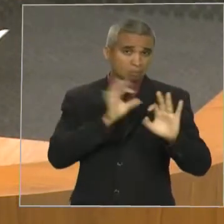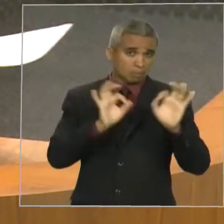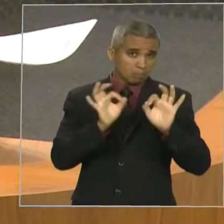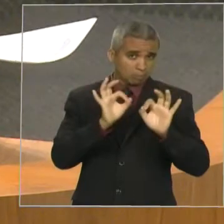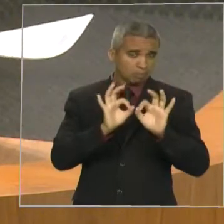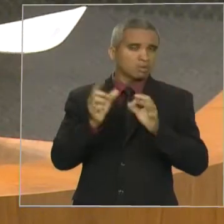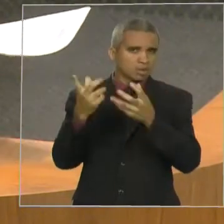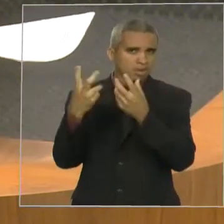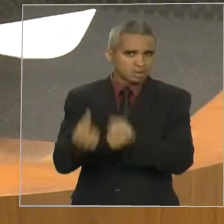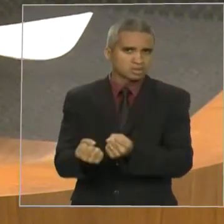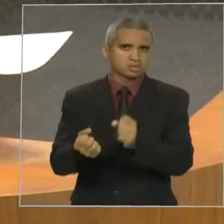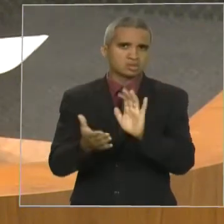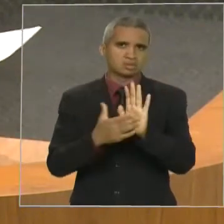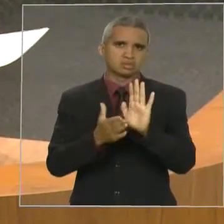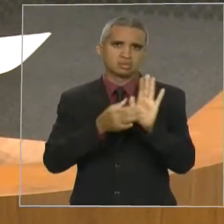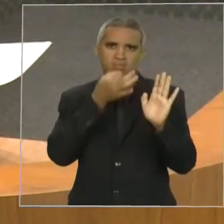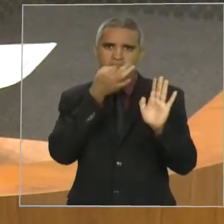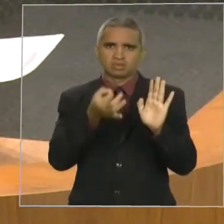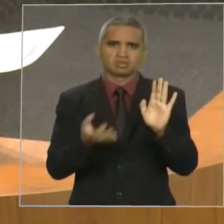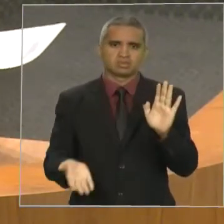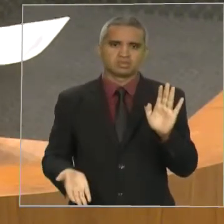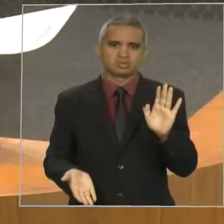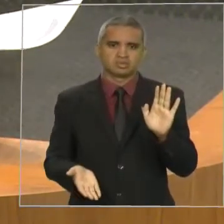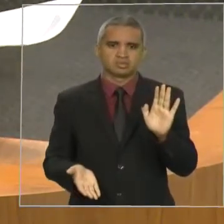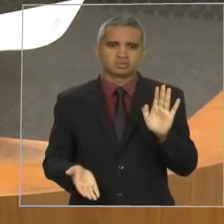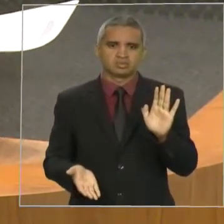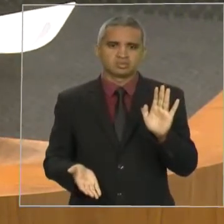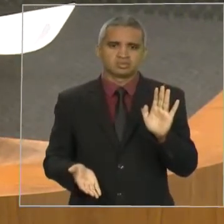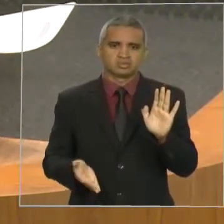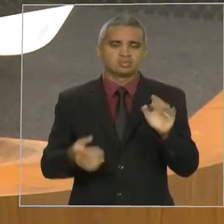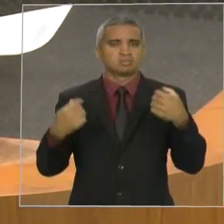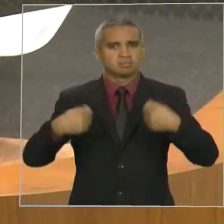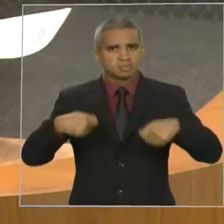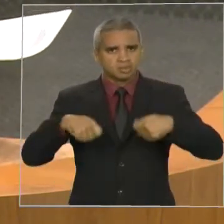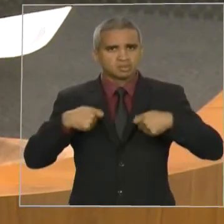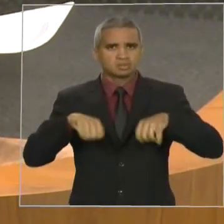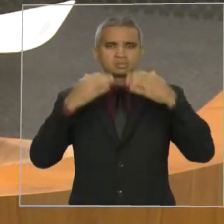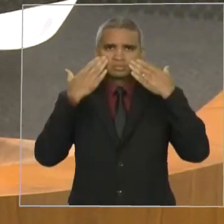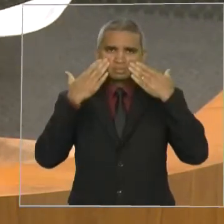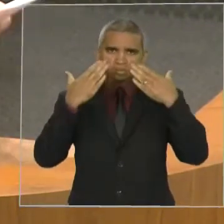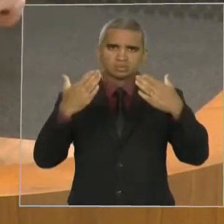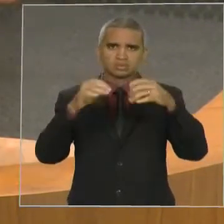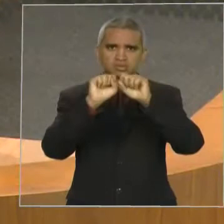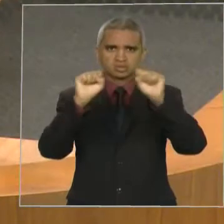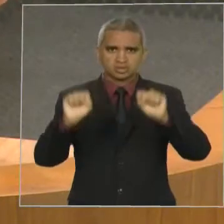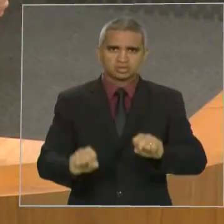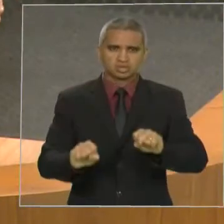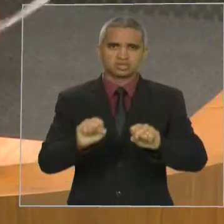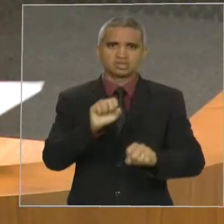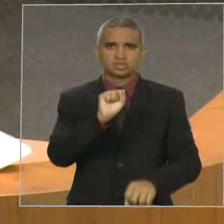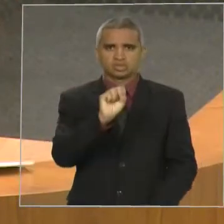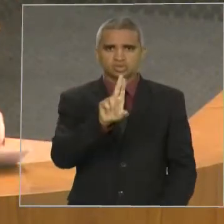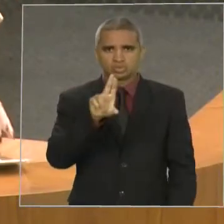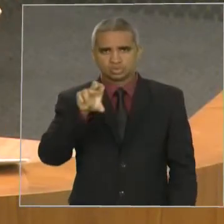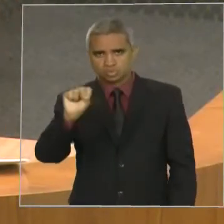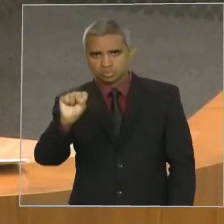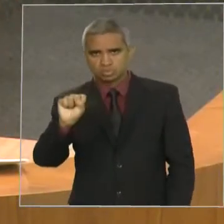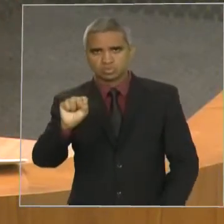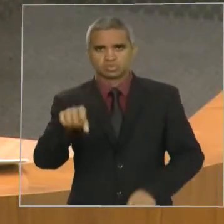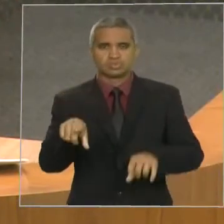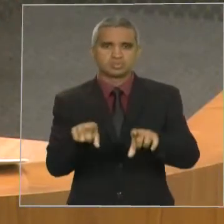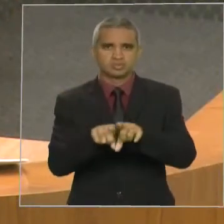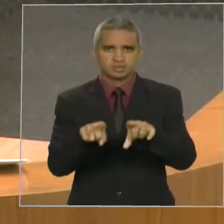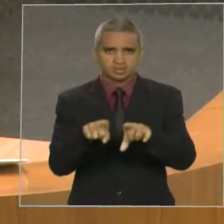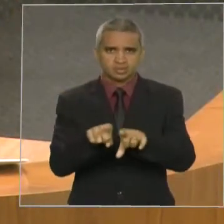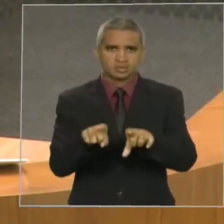mostrar transparência nesse governo, na regulação do Sistema Único de Saúde, aqui nas campanhas